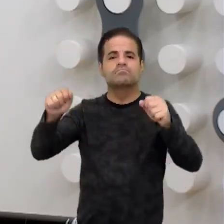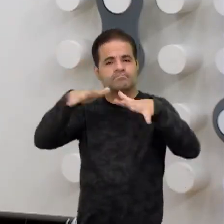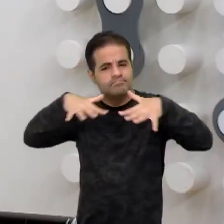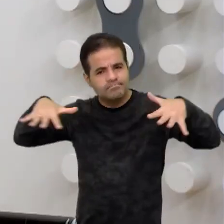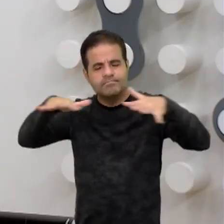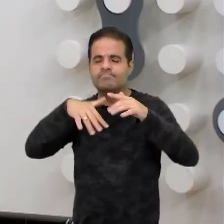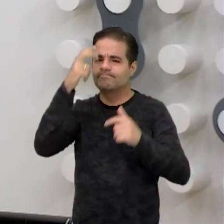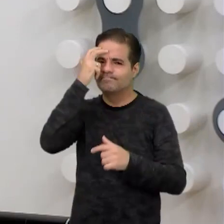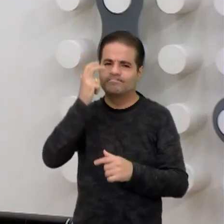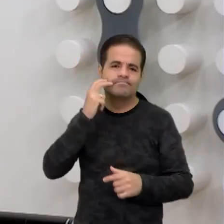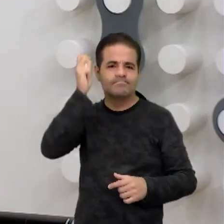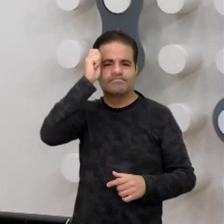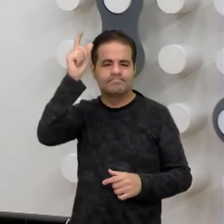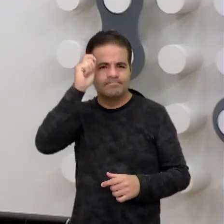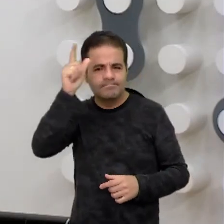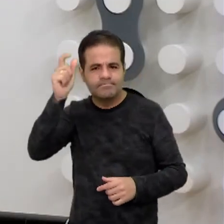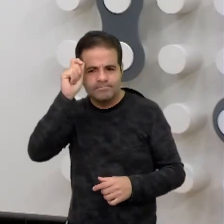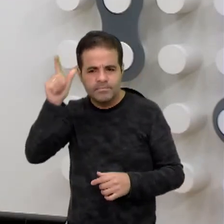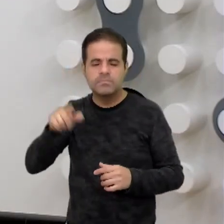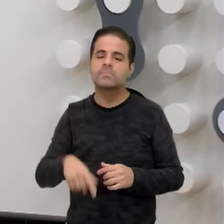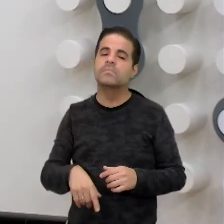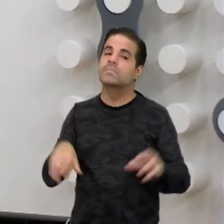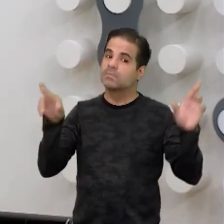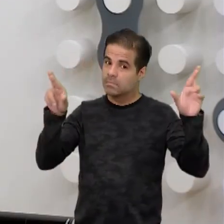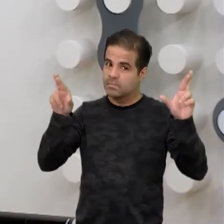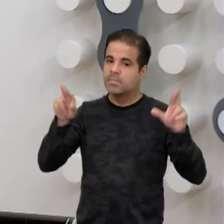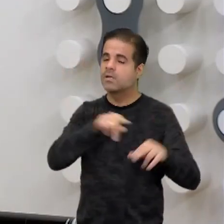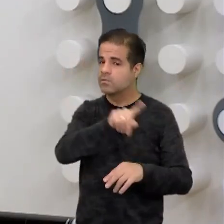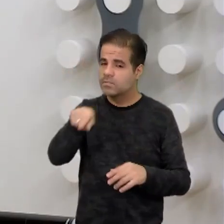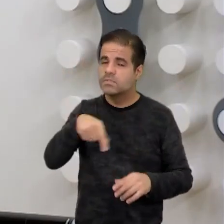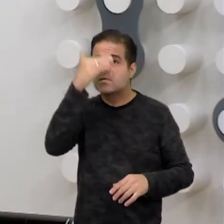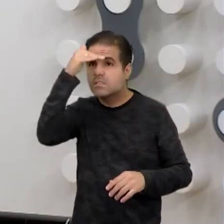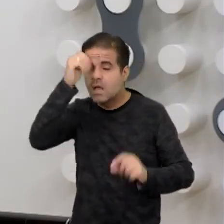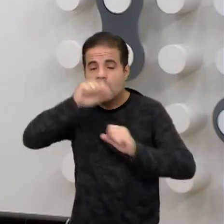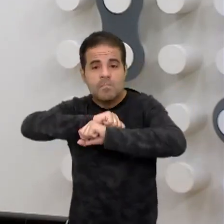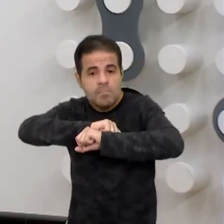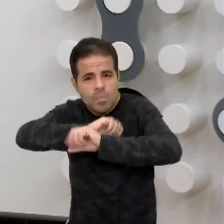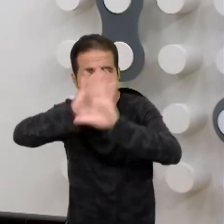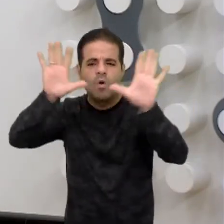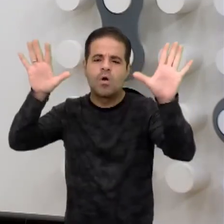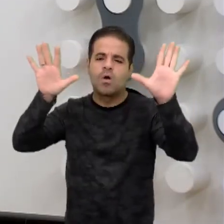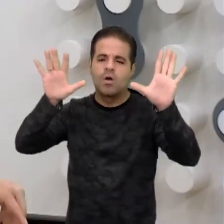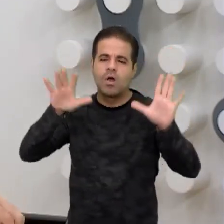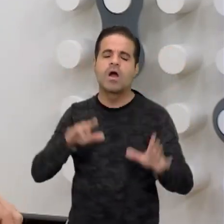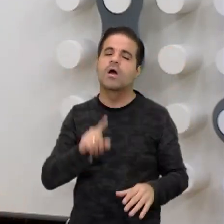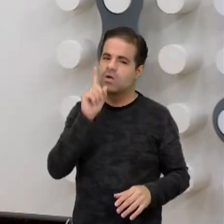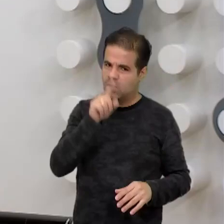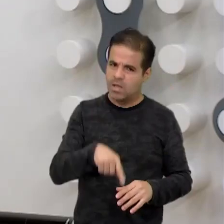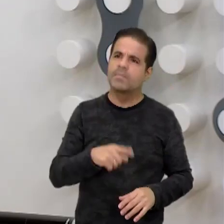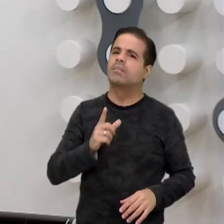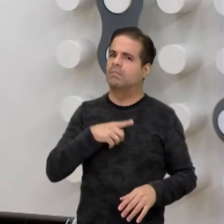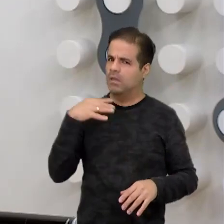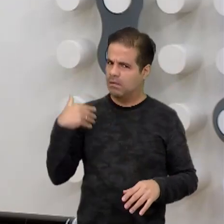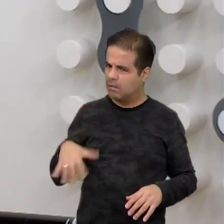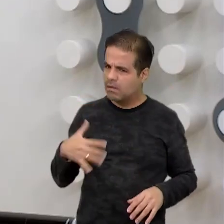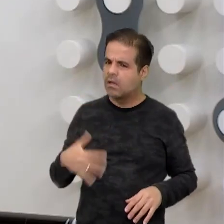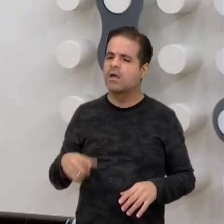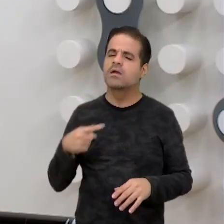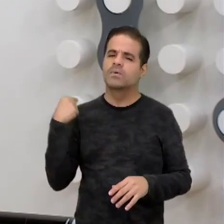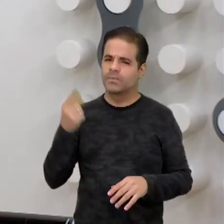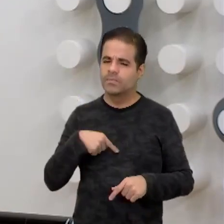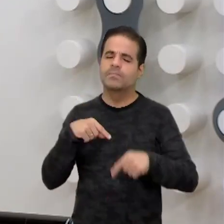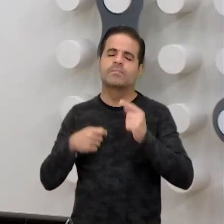horizonte cultural, tá certo? Espero que vocês tenham entendido isso que eu falei, né? Porque gera muita polêmica.